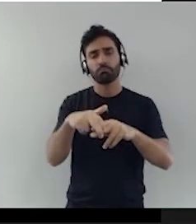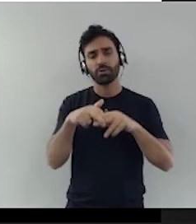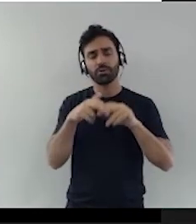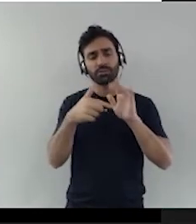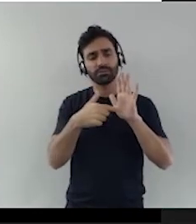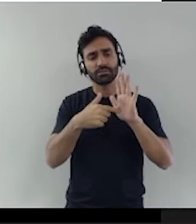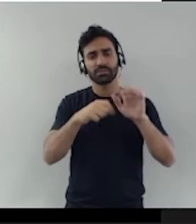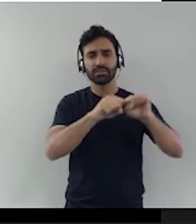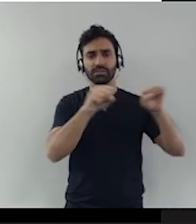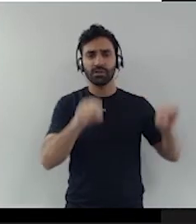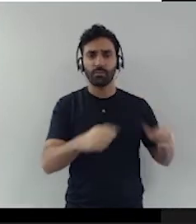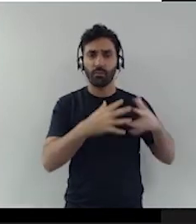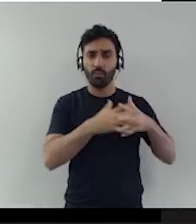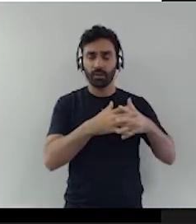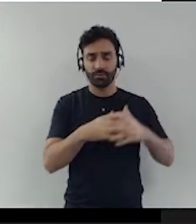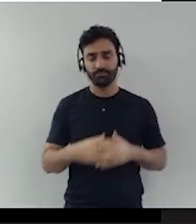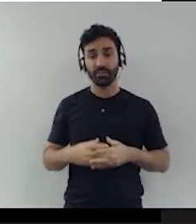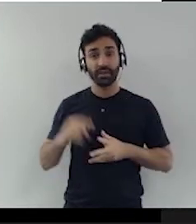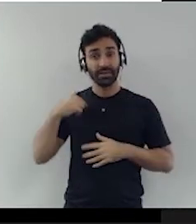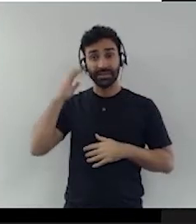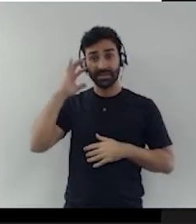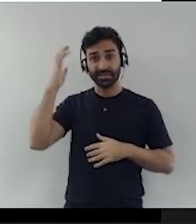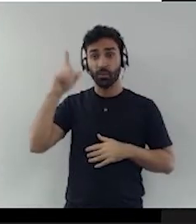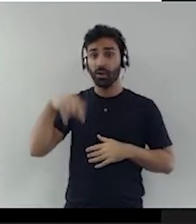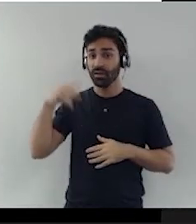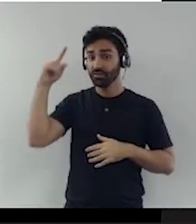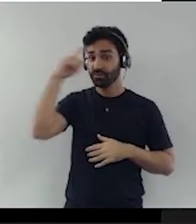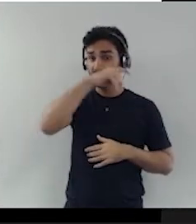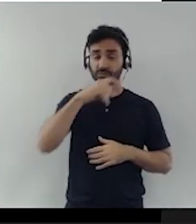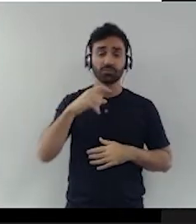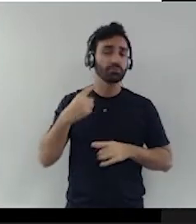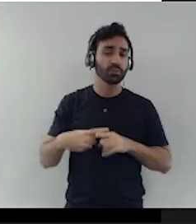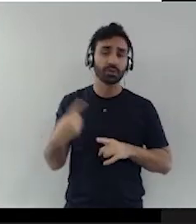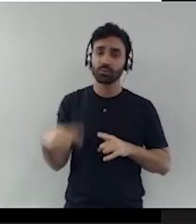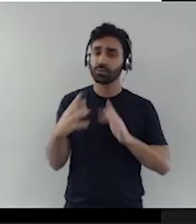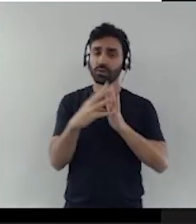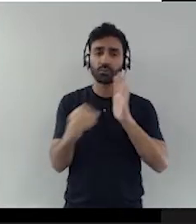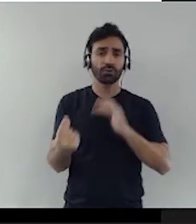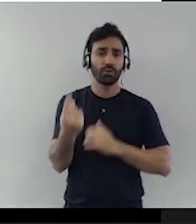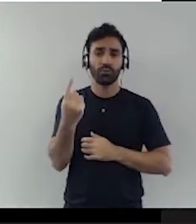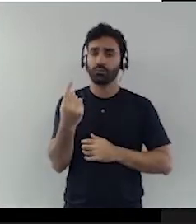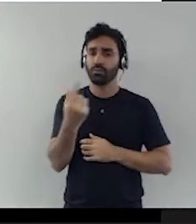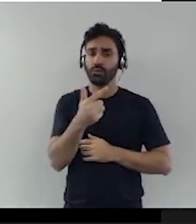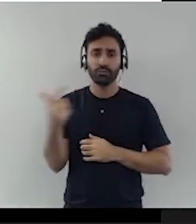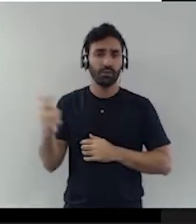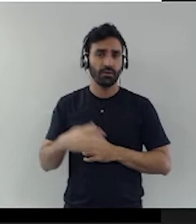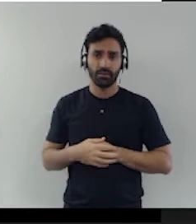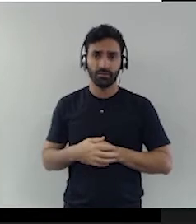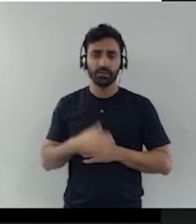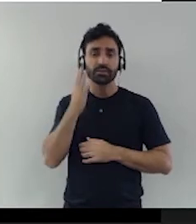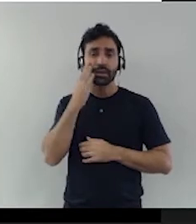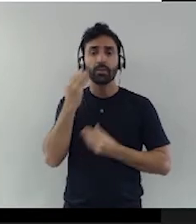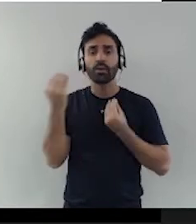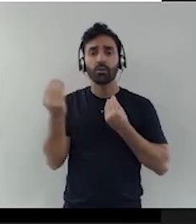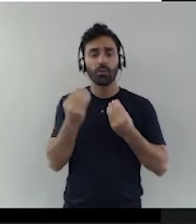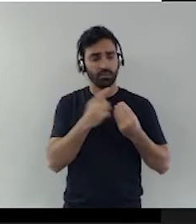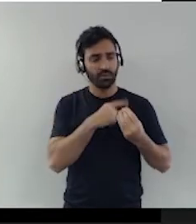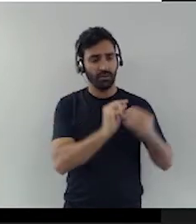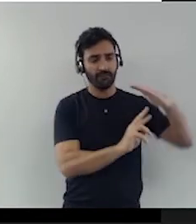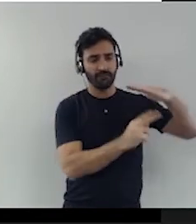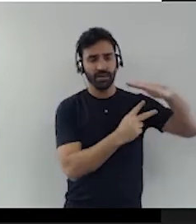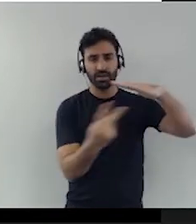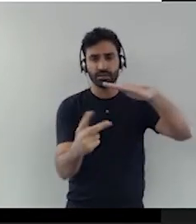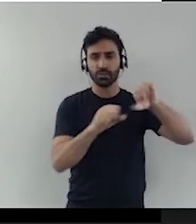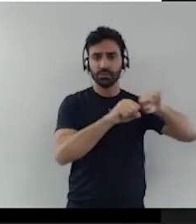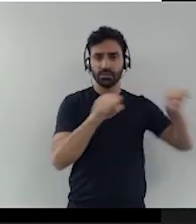complexo, a tomada de decisão é difícil porque não há um modelo apropriado para descrever a interação entre as variáveis do sistema.